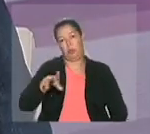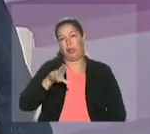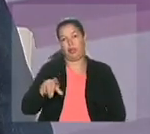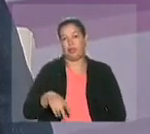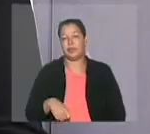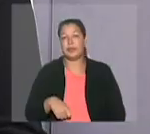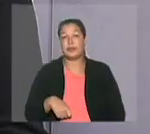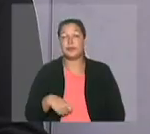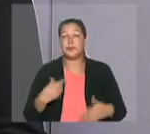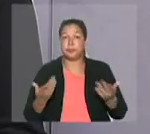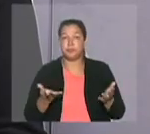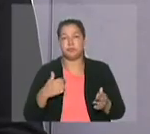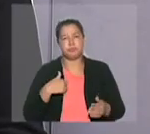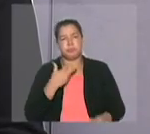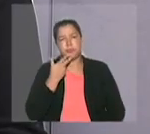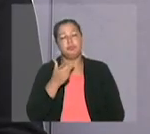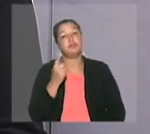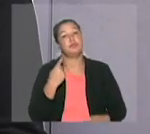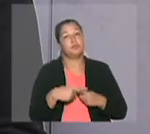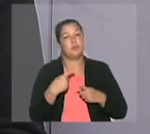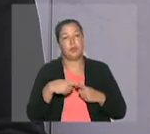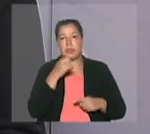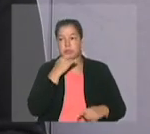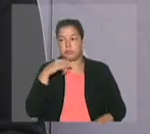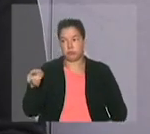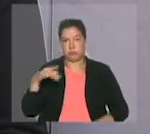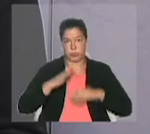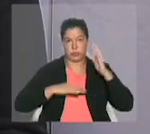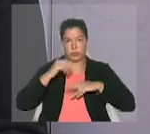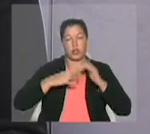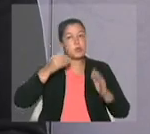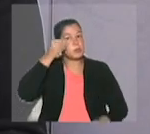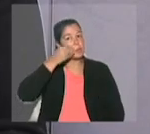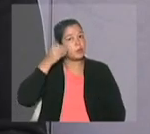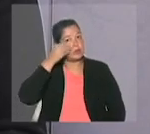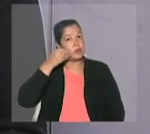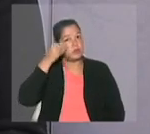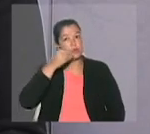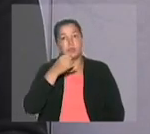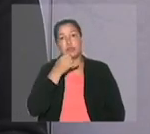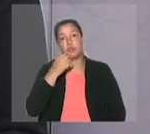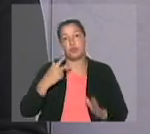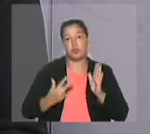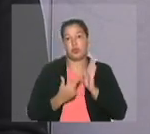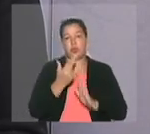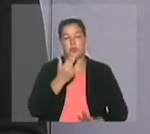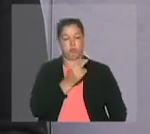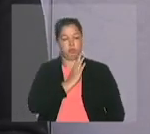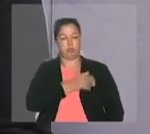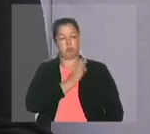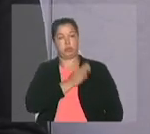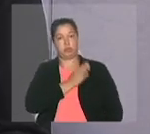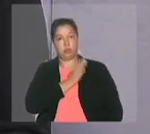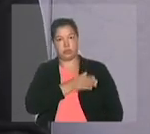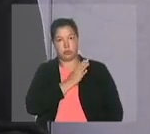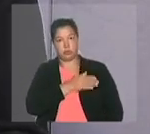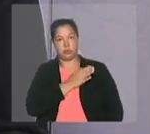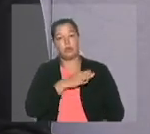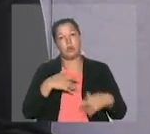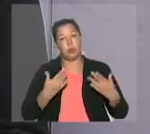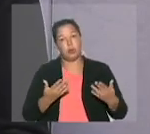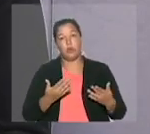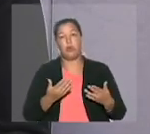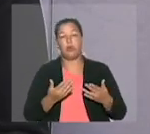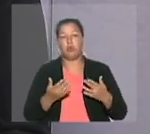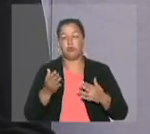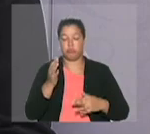é. É porque eu digo assim, na verdade a minha colocação é o seguinte, um profissional experiente, por exemplo, um cirurgião